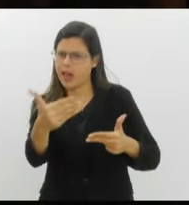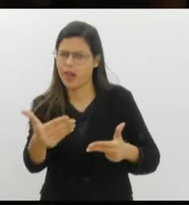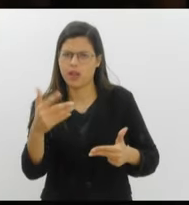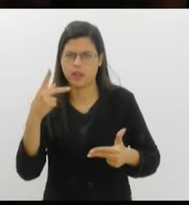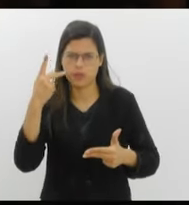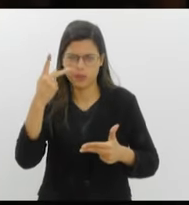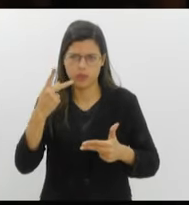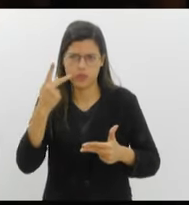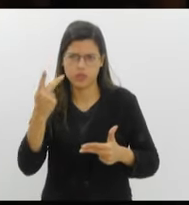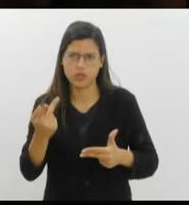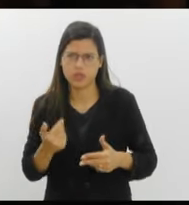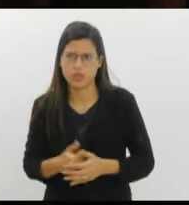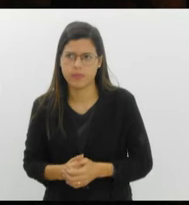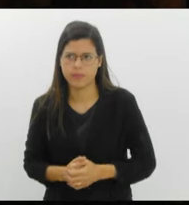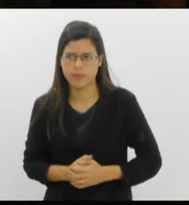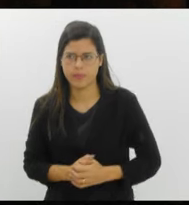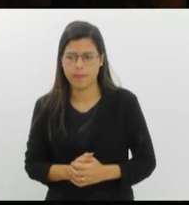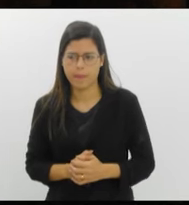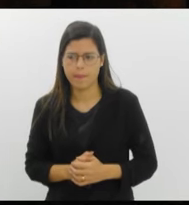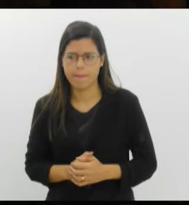a qualquer